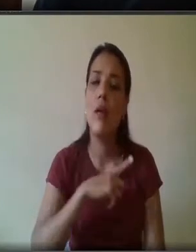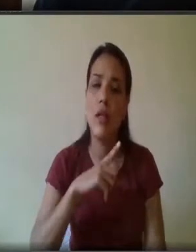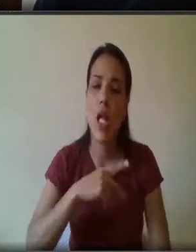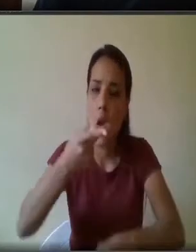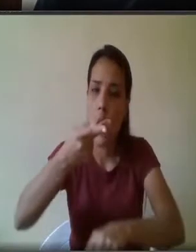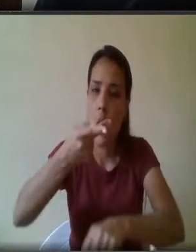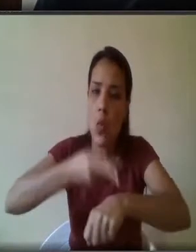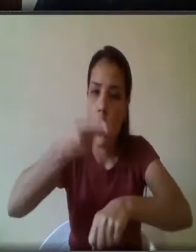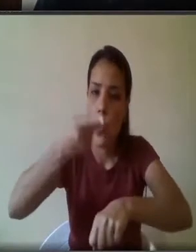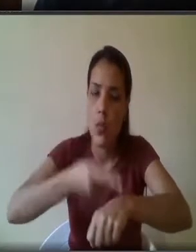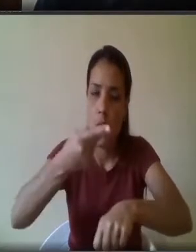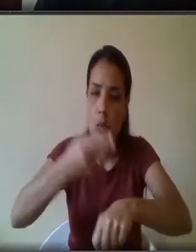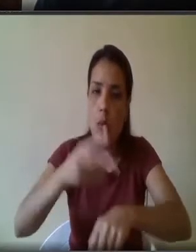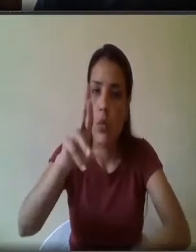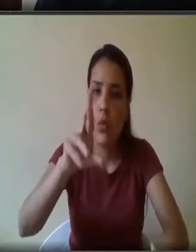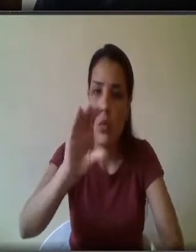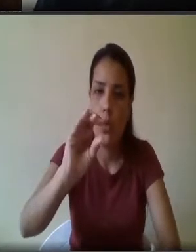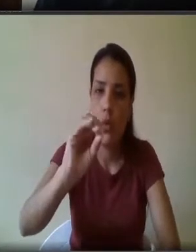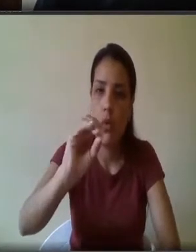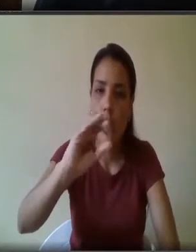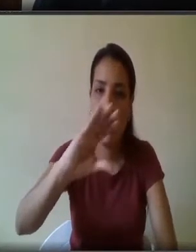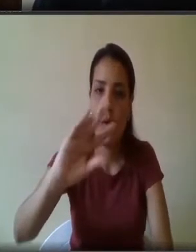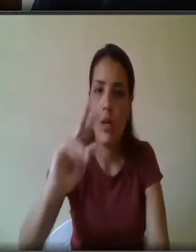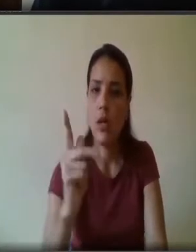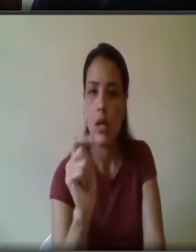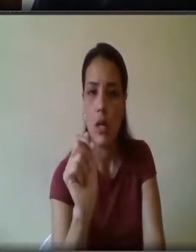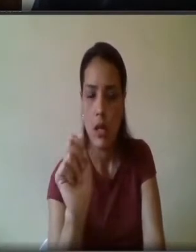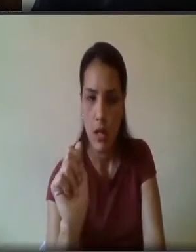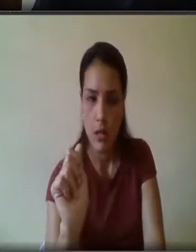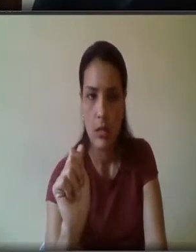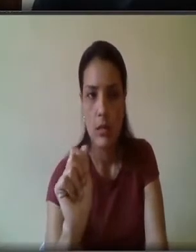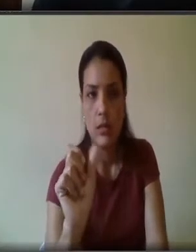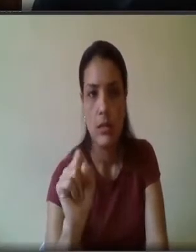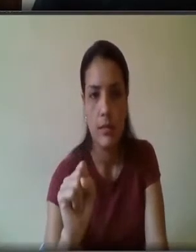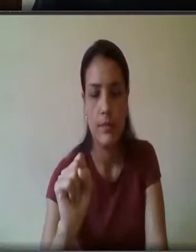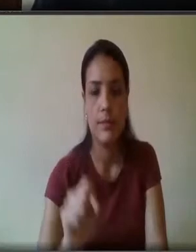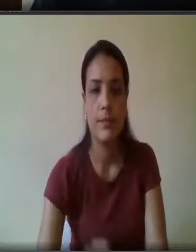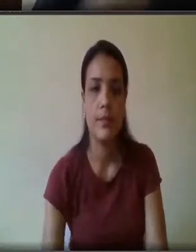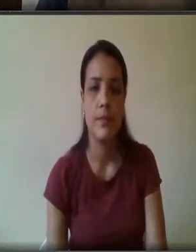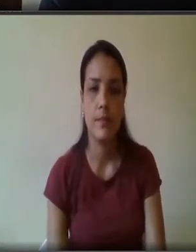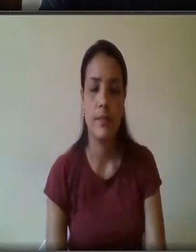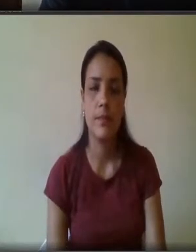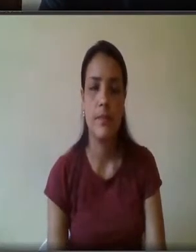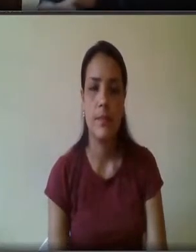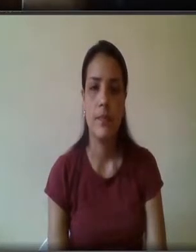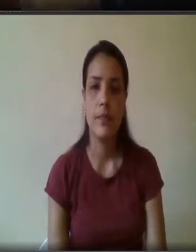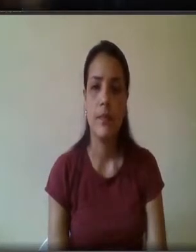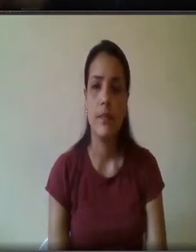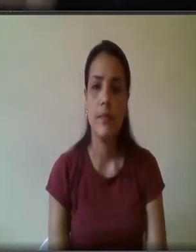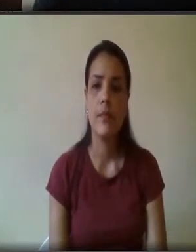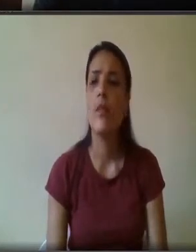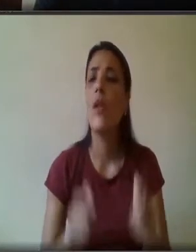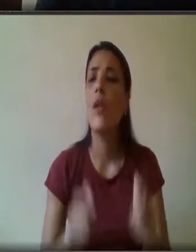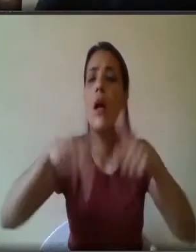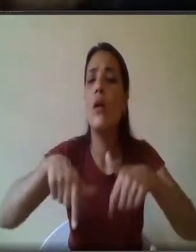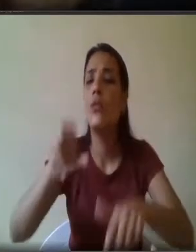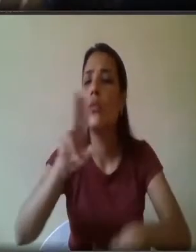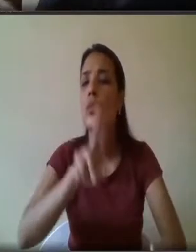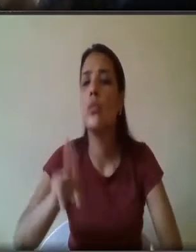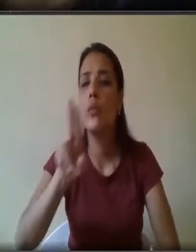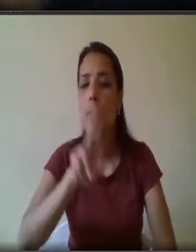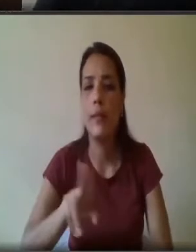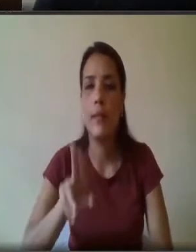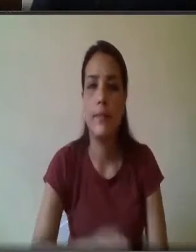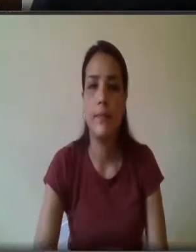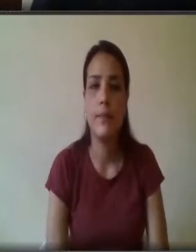gente chama de rochas ígneas, né? E aí, onde é que isso é usado? Mica,